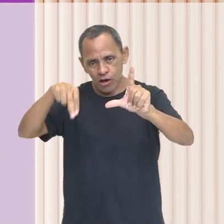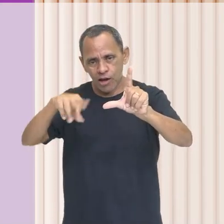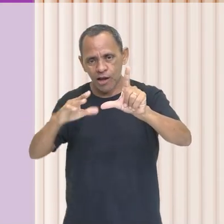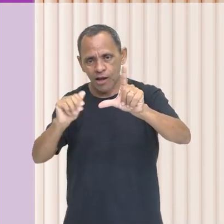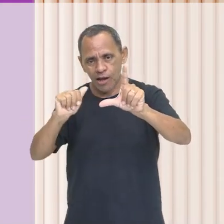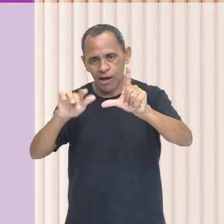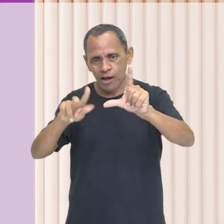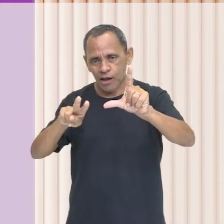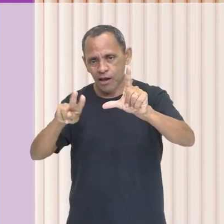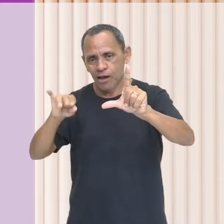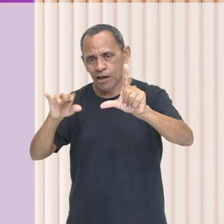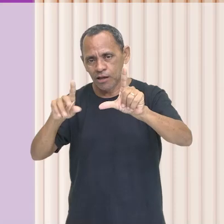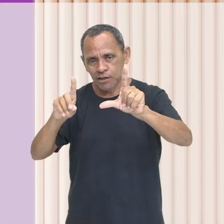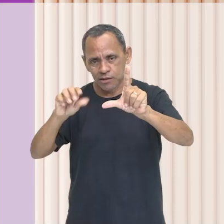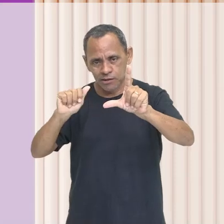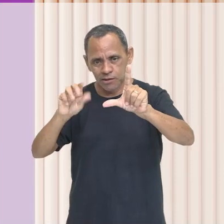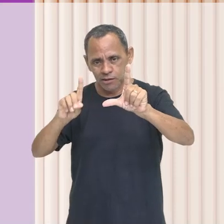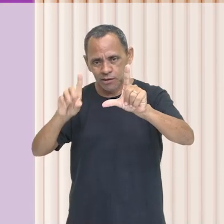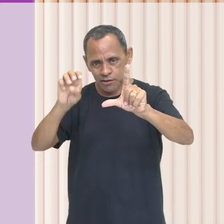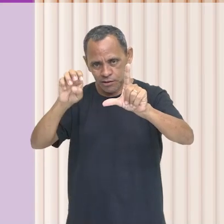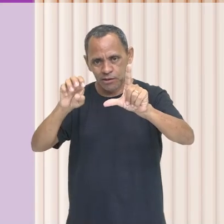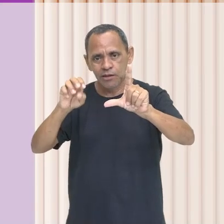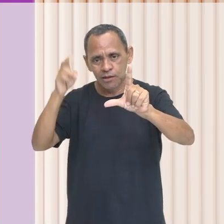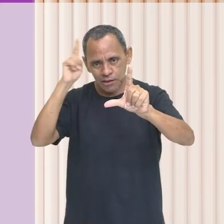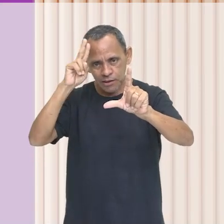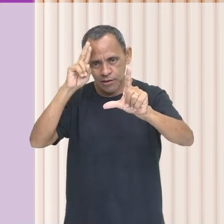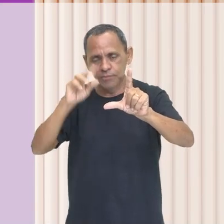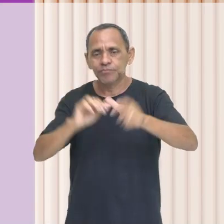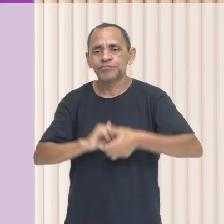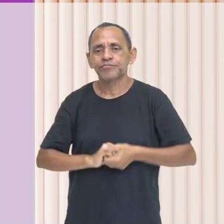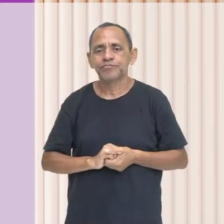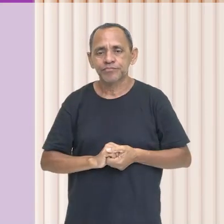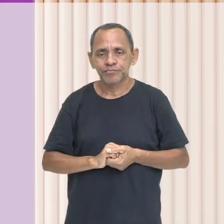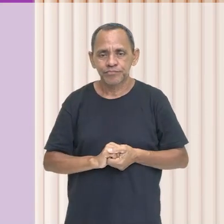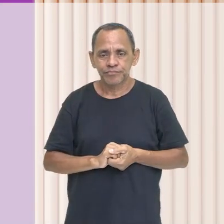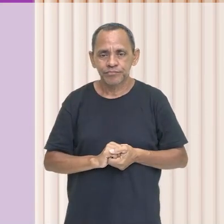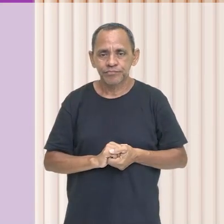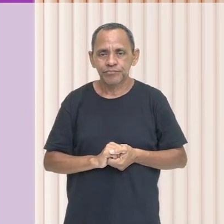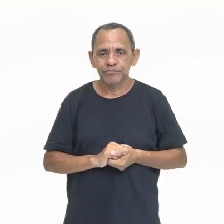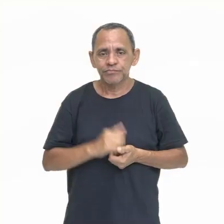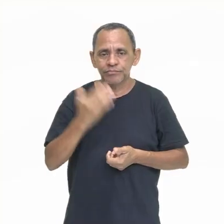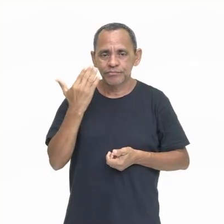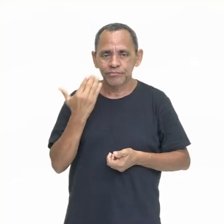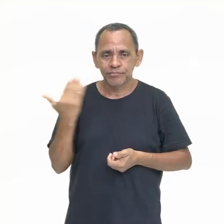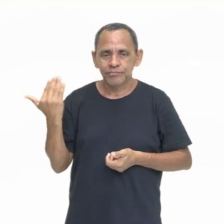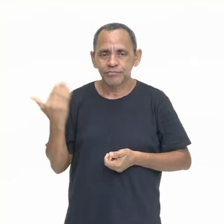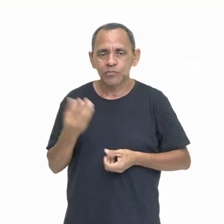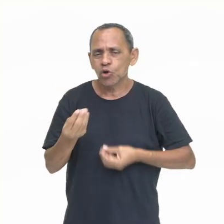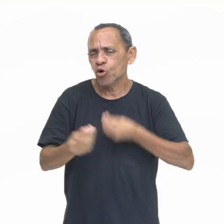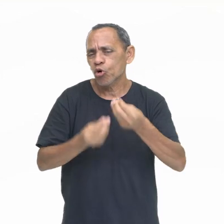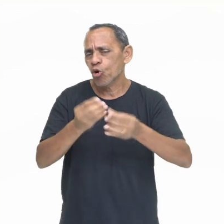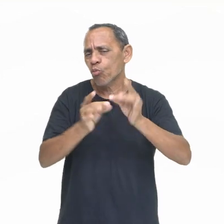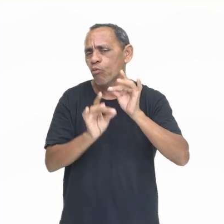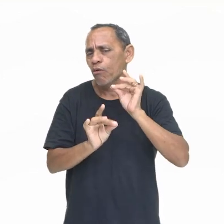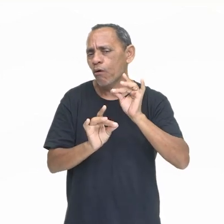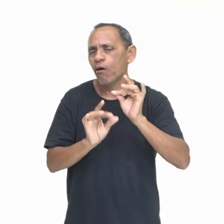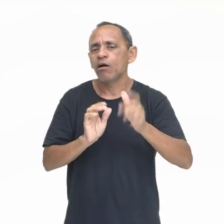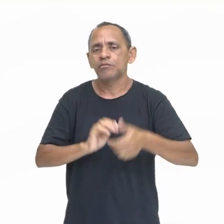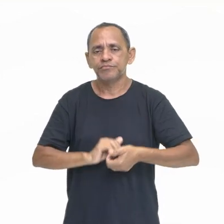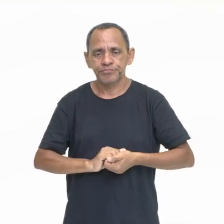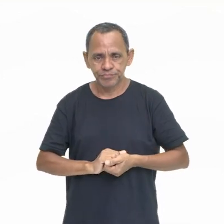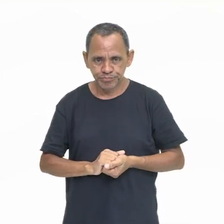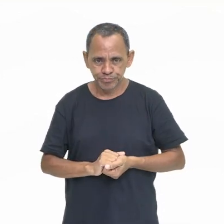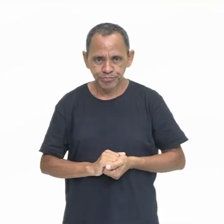ser mínimo, dependendo da concavidade da parábola. Tudo bem, pessoal? Bom, então vem aqui comigo na cartela para a gente detalhar isso, bem nos